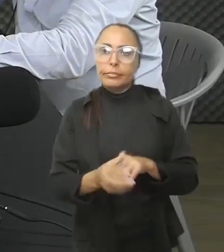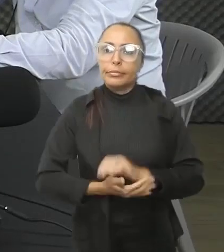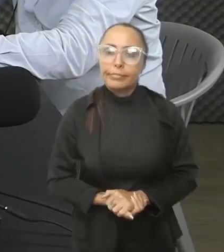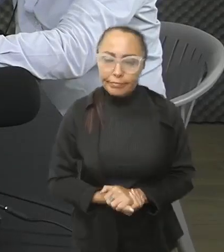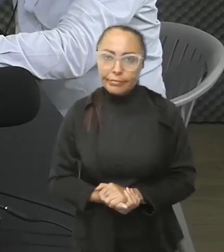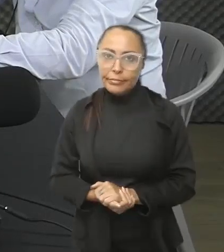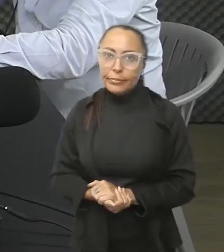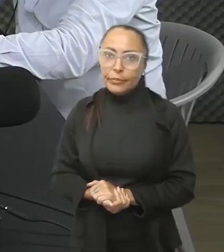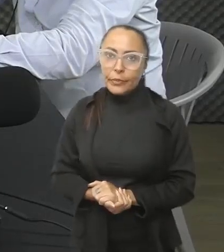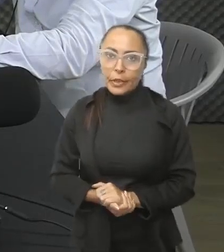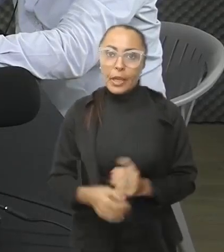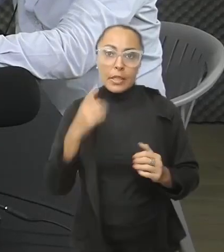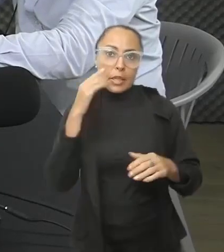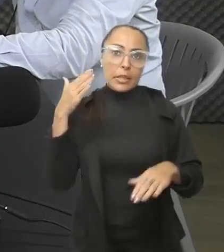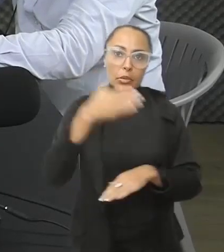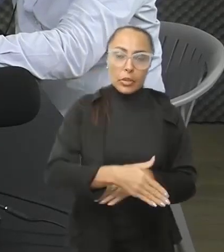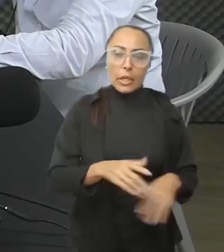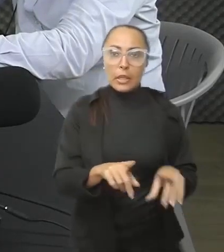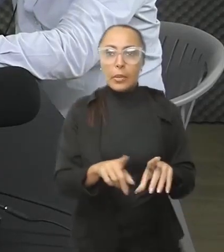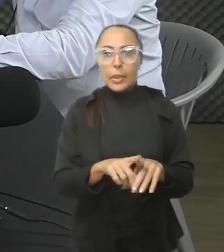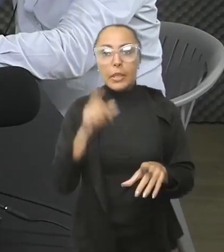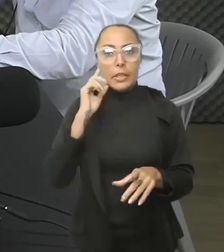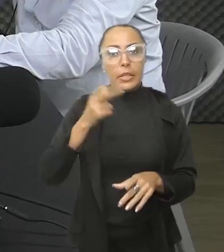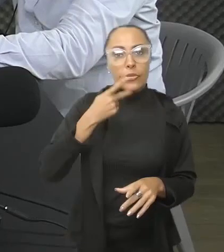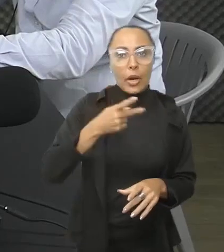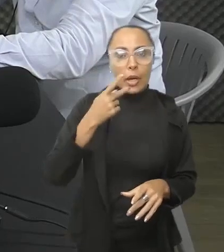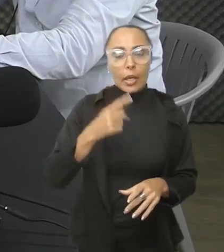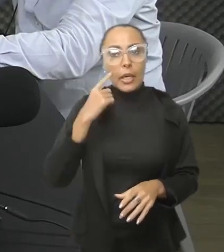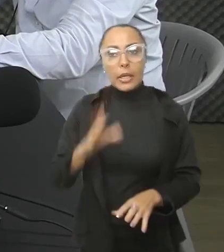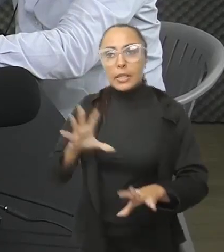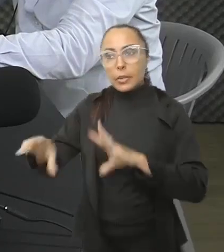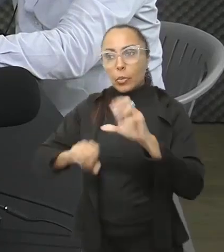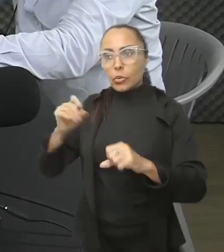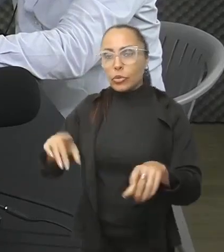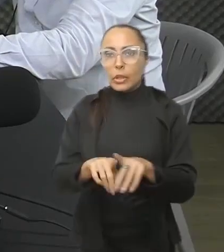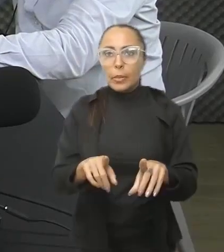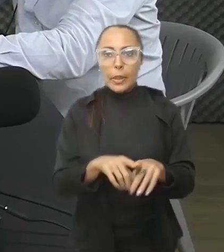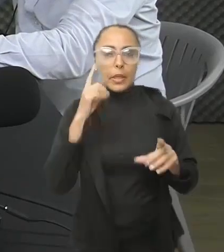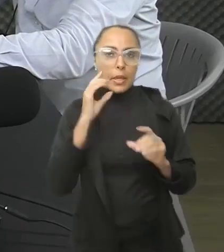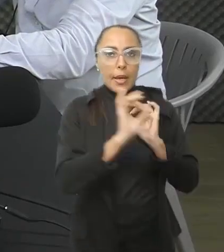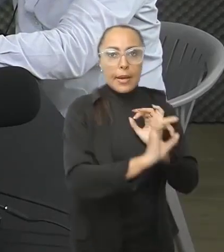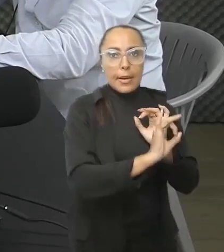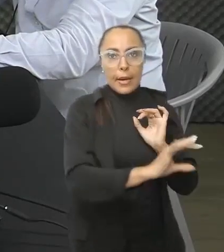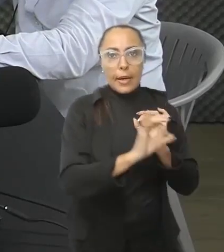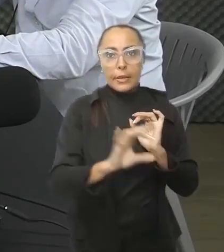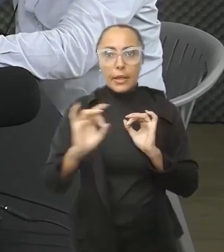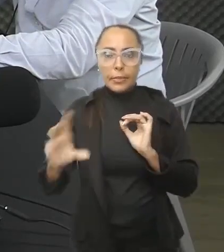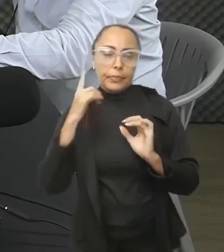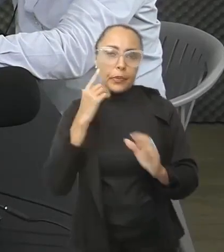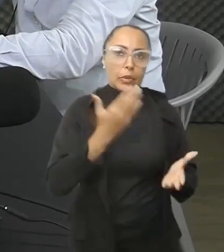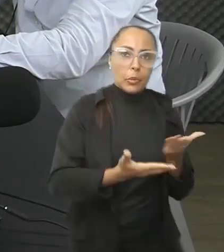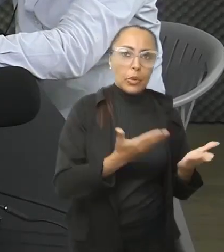essa intersetorialidade que tanto se fala, tanto se busca, que é cada contribuinte, quando eu